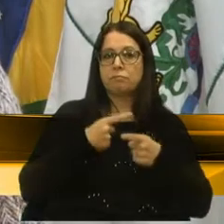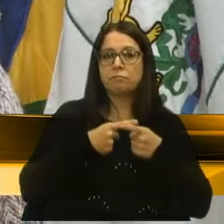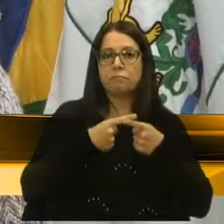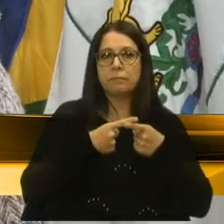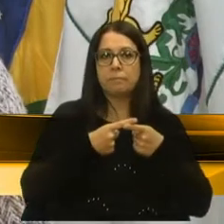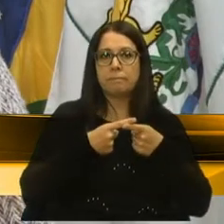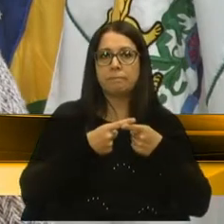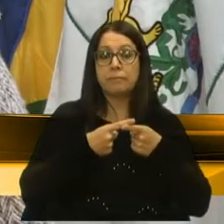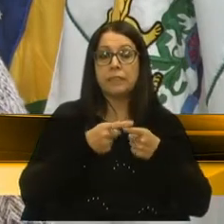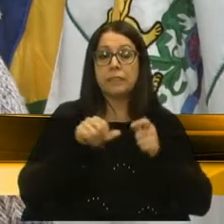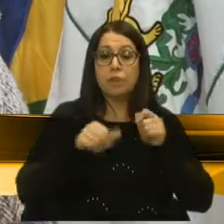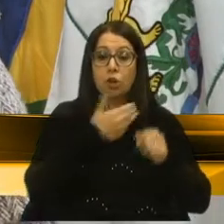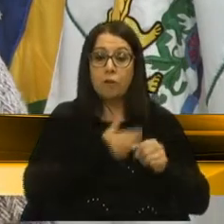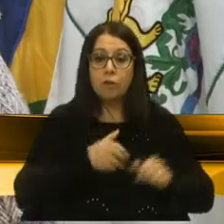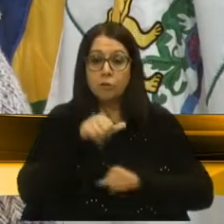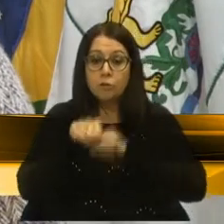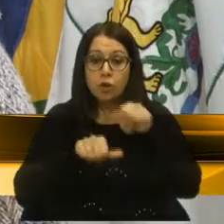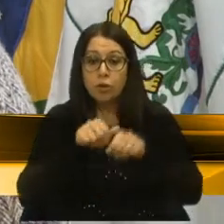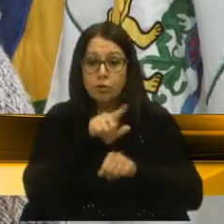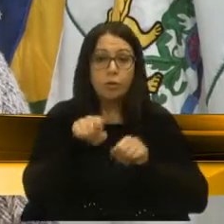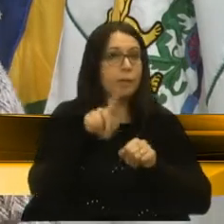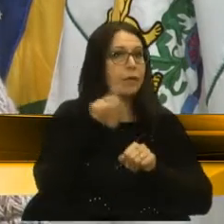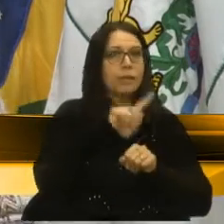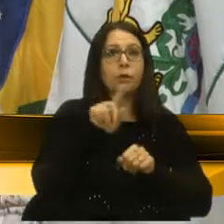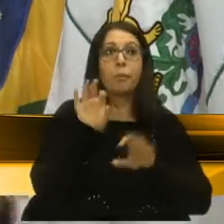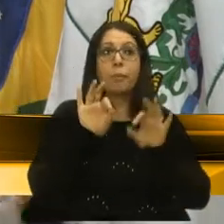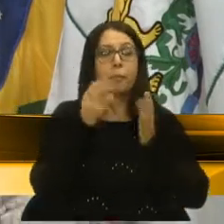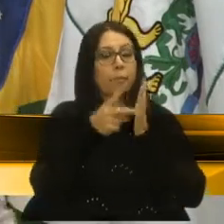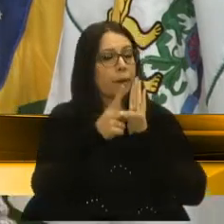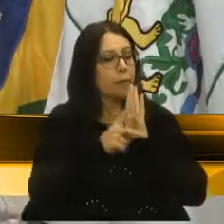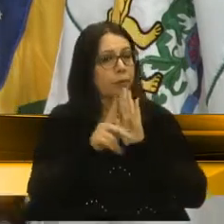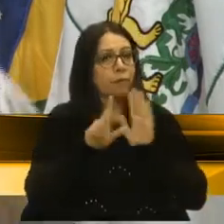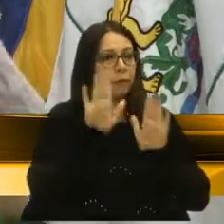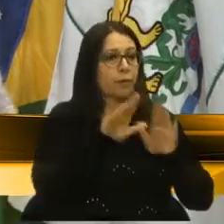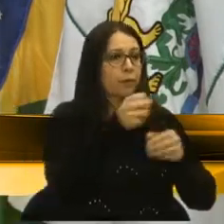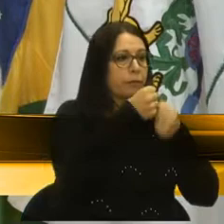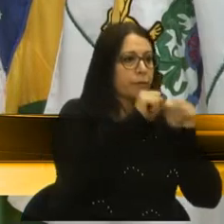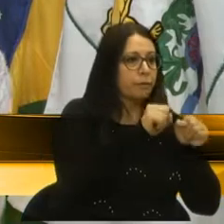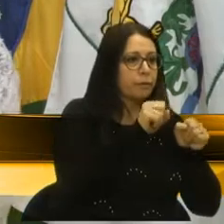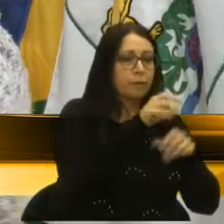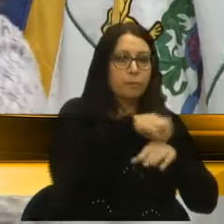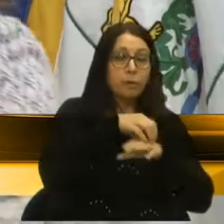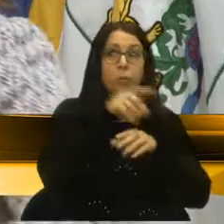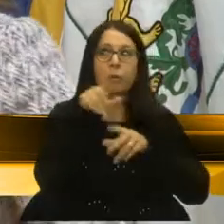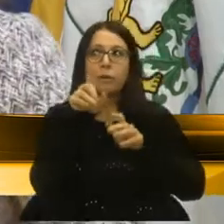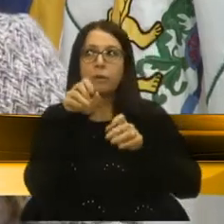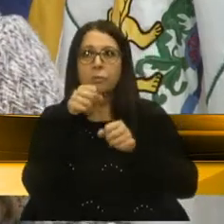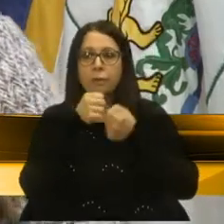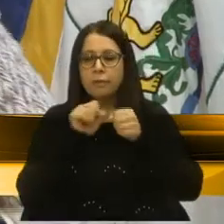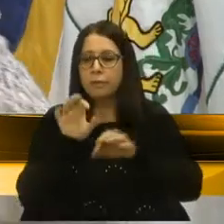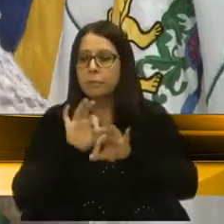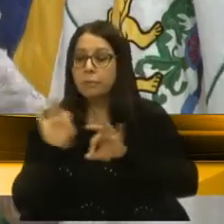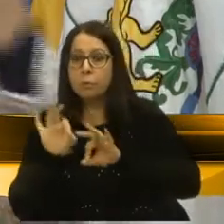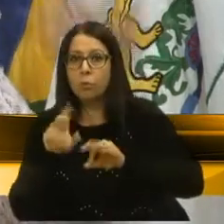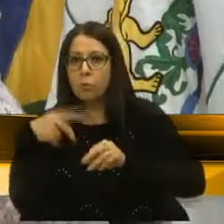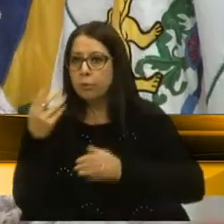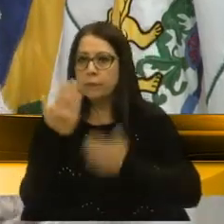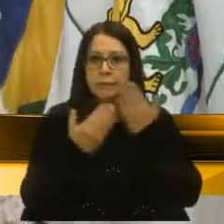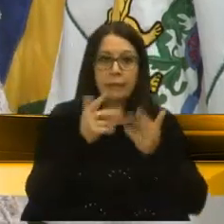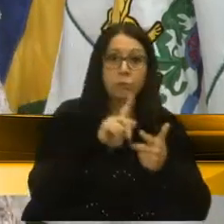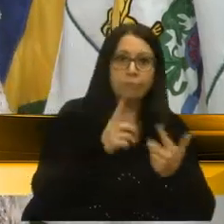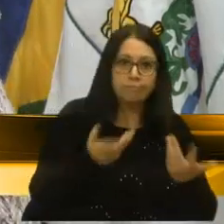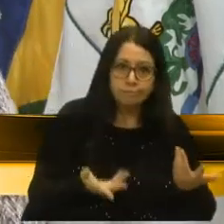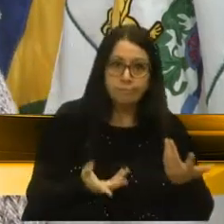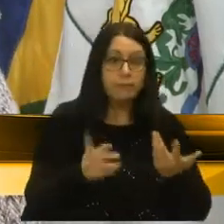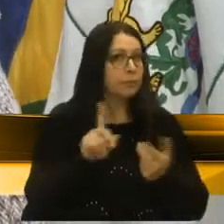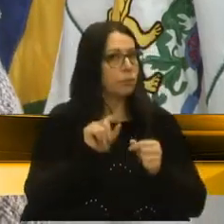governo, sai governo, e o plano de mobilidade não é feito. Uma hora fica na Secretaria de Transporte, uma hora vai para a Secretaria de Planejamento, uma hora vai ser licitado, outra hora não vai, e